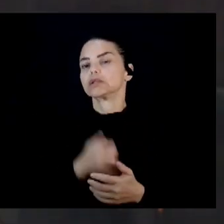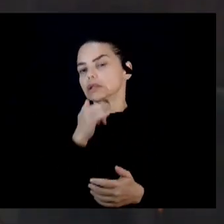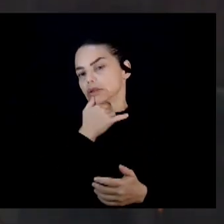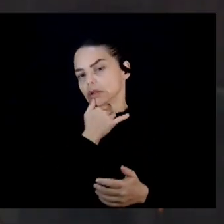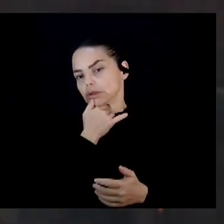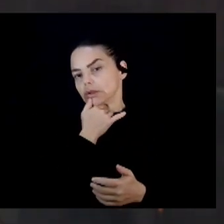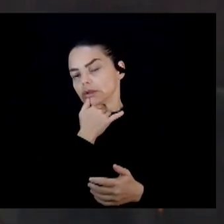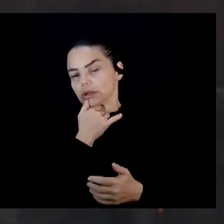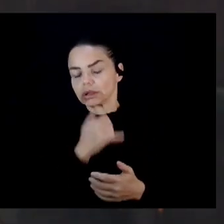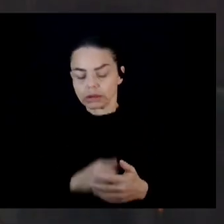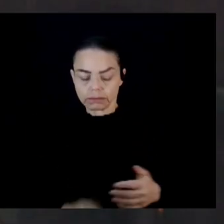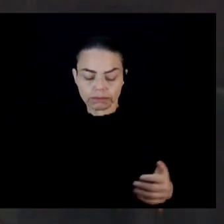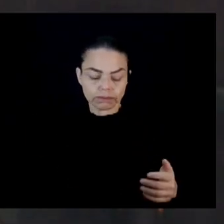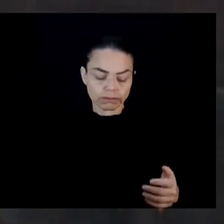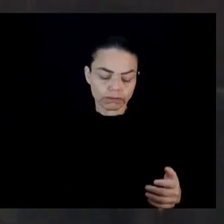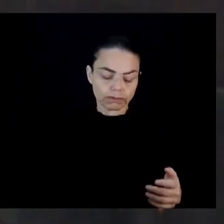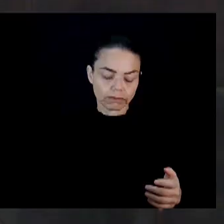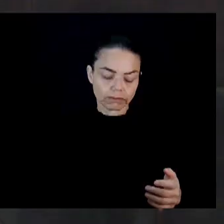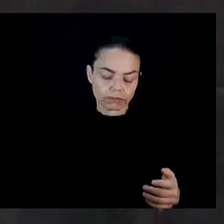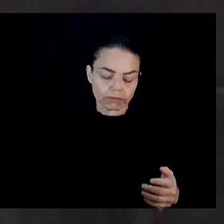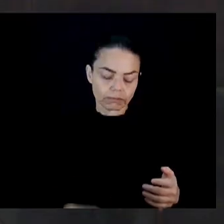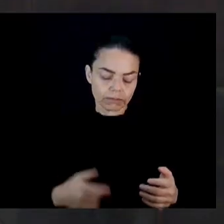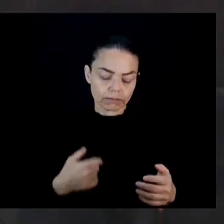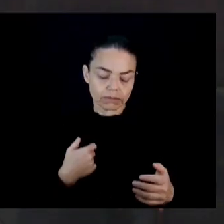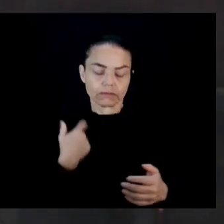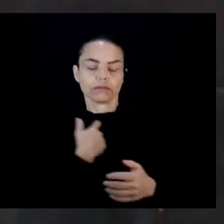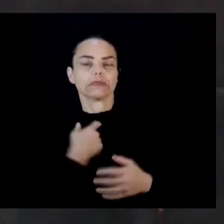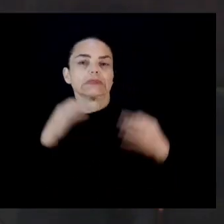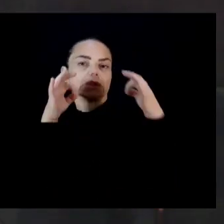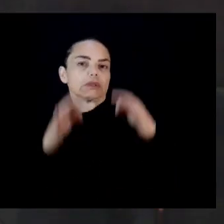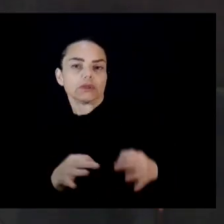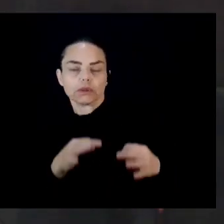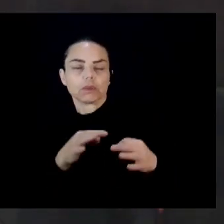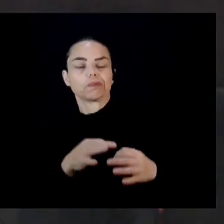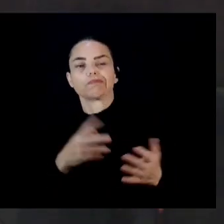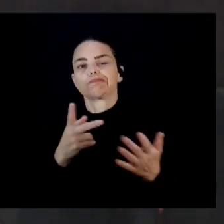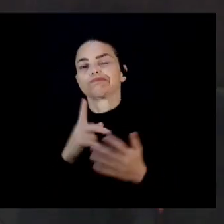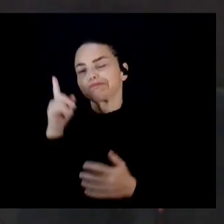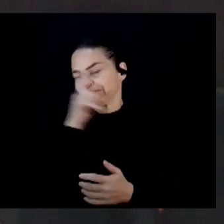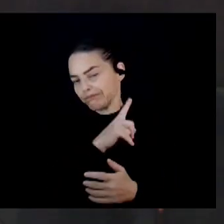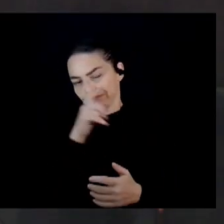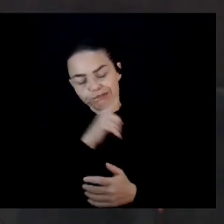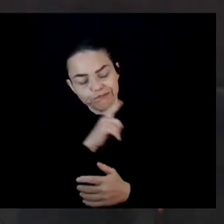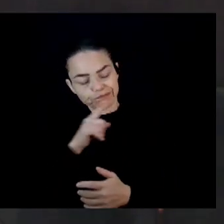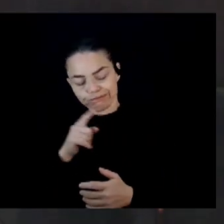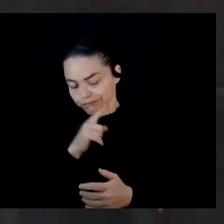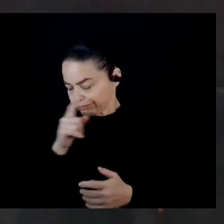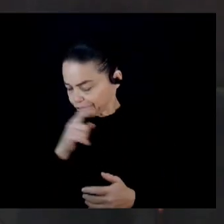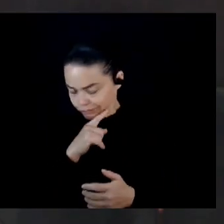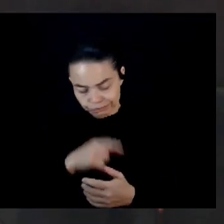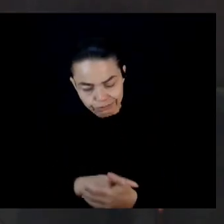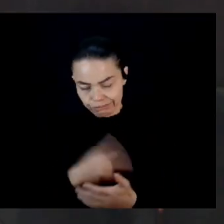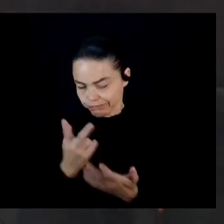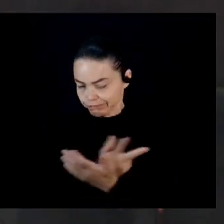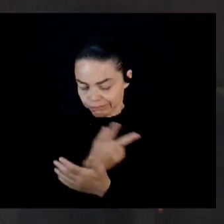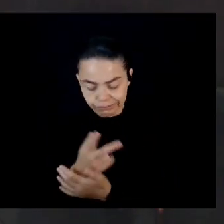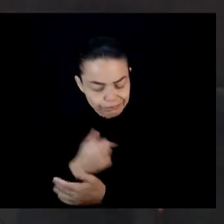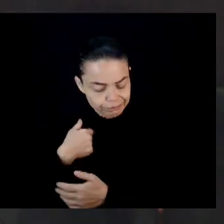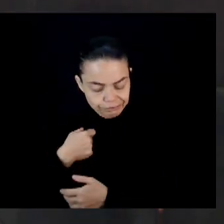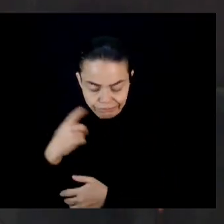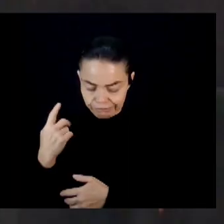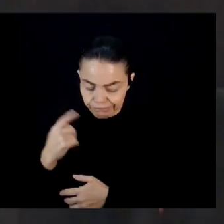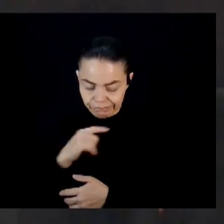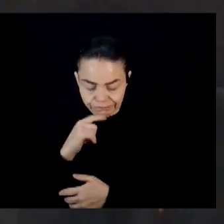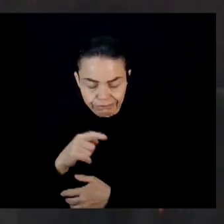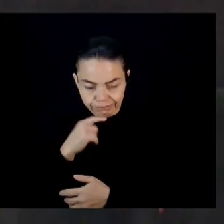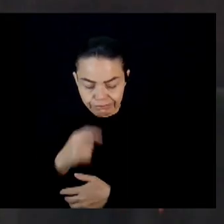assim que é certeza, assim, tipo, eu falhei, eu não consegui, eu não consigo, sabe? É uma